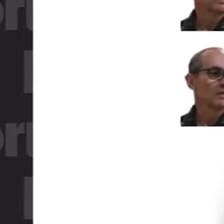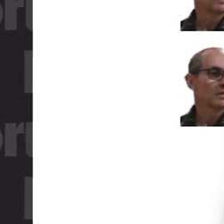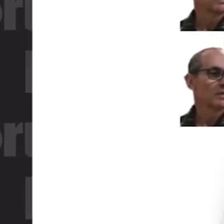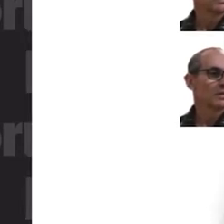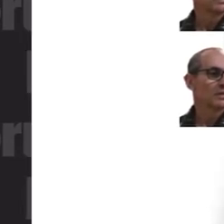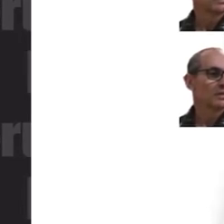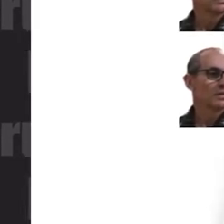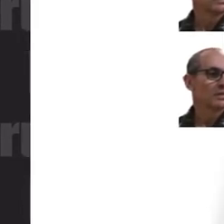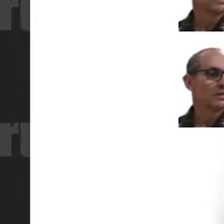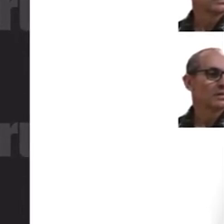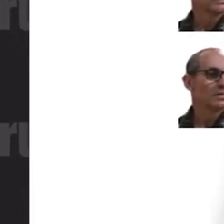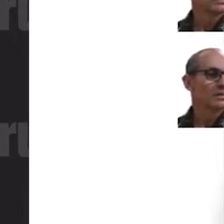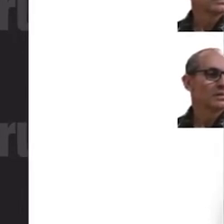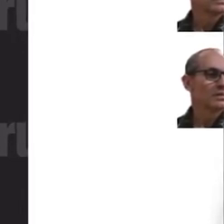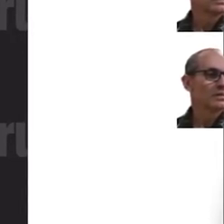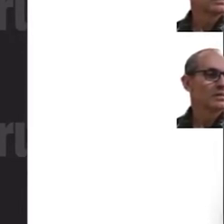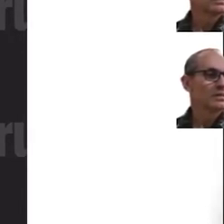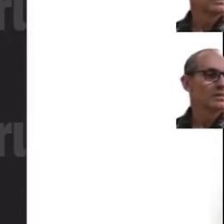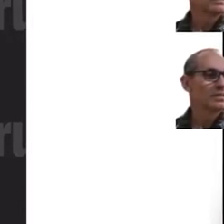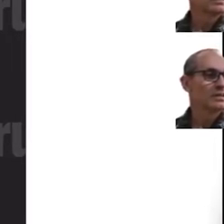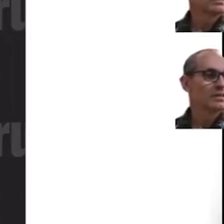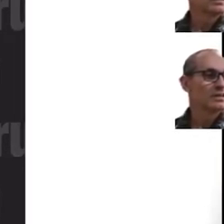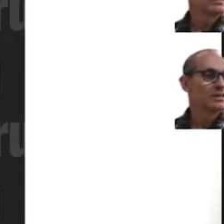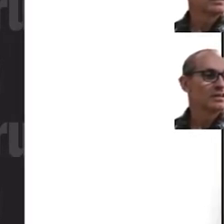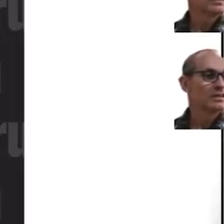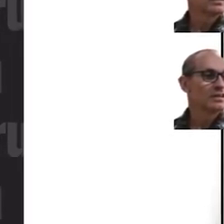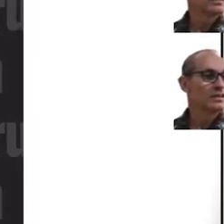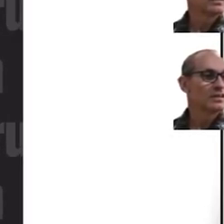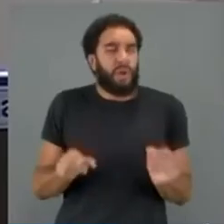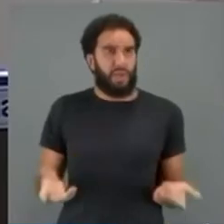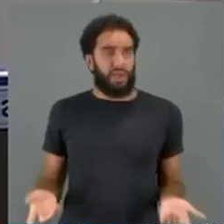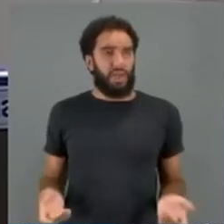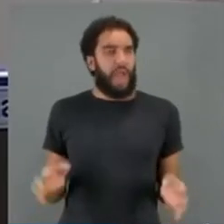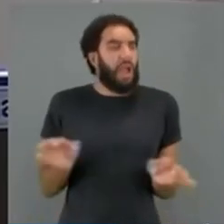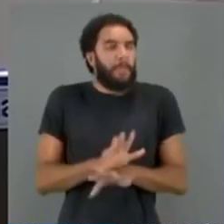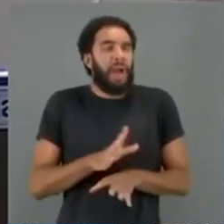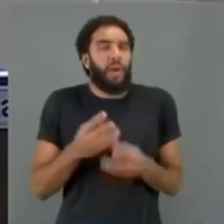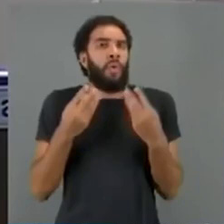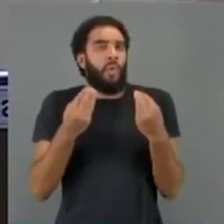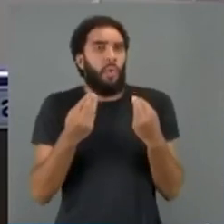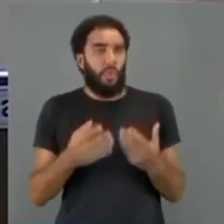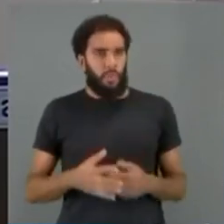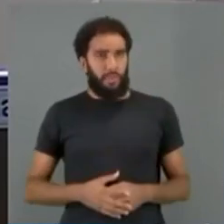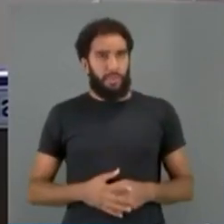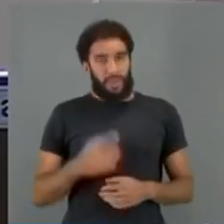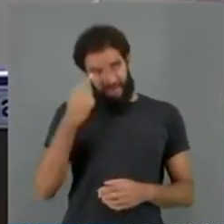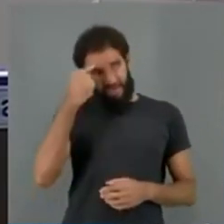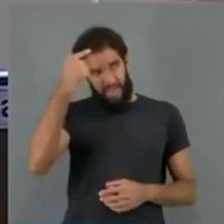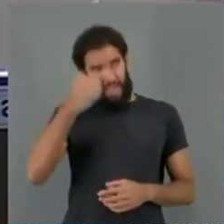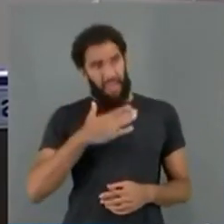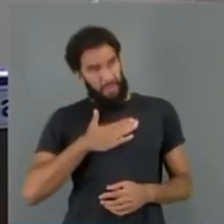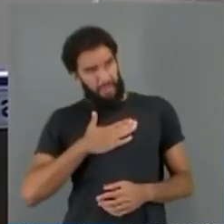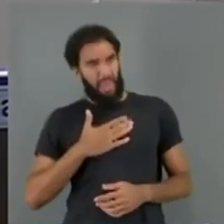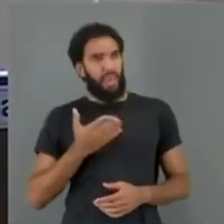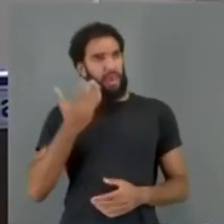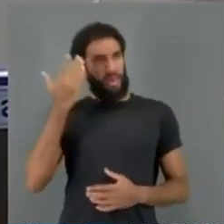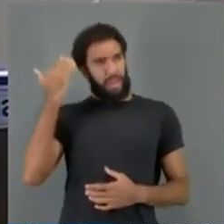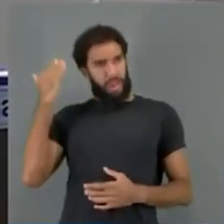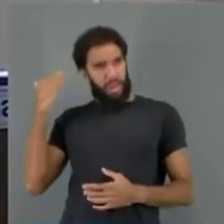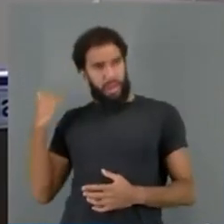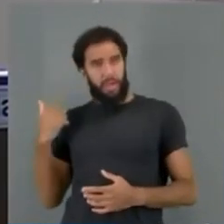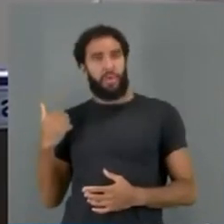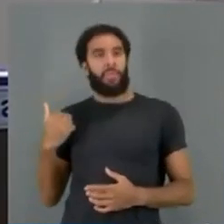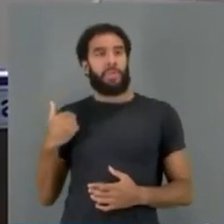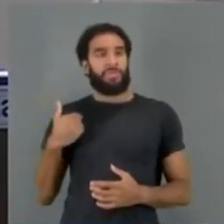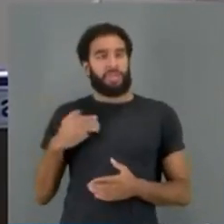bandidos. Mauro Cid respondeu, infelizmente. A ideia minha, desde o começo, desde a